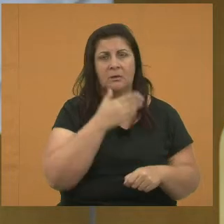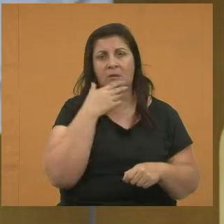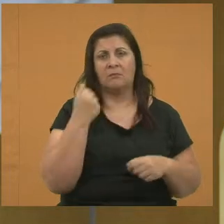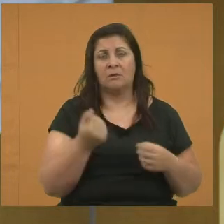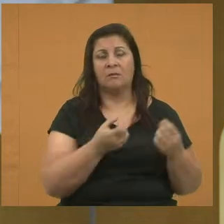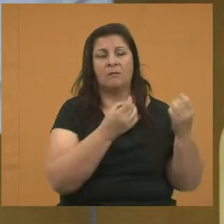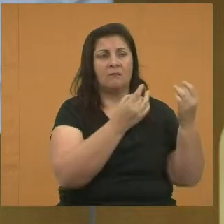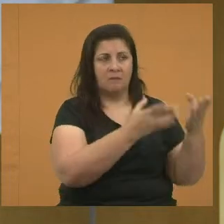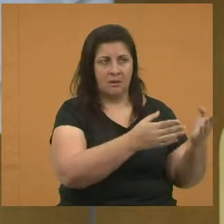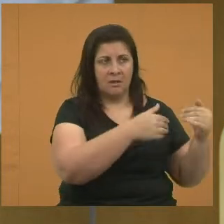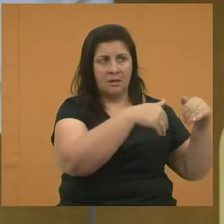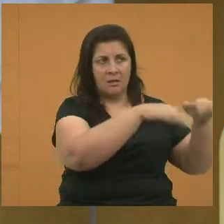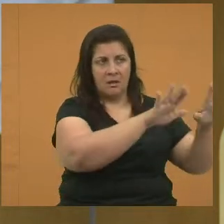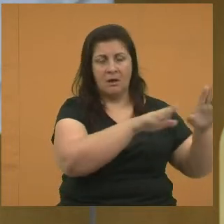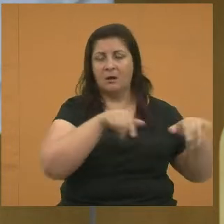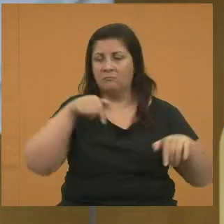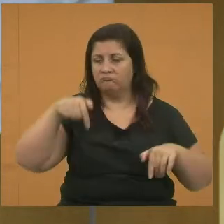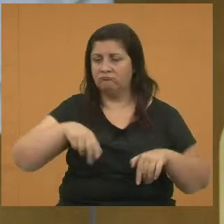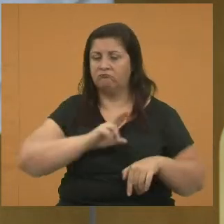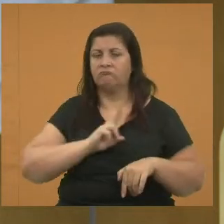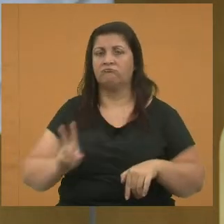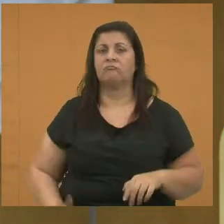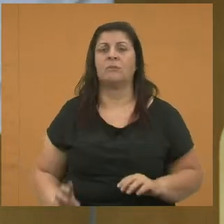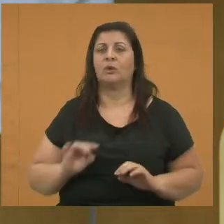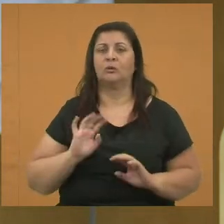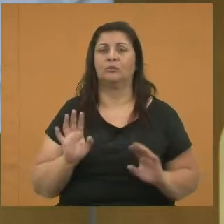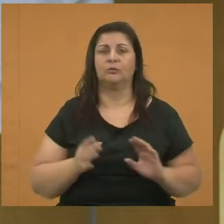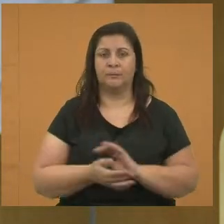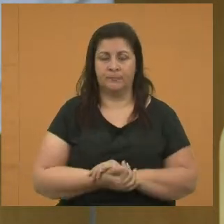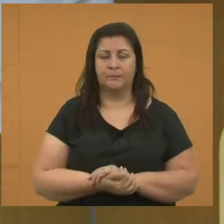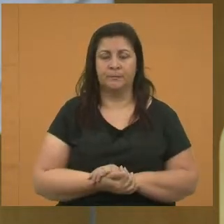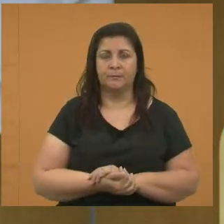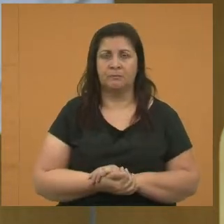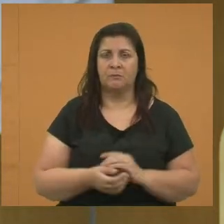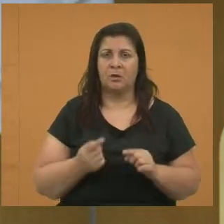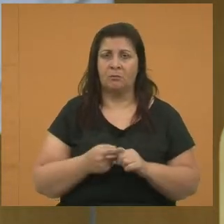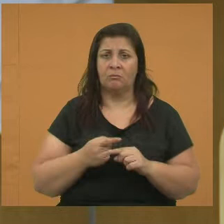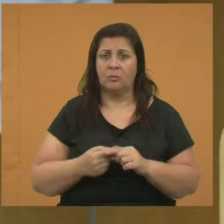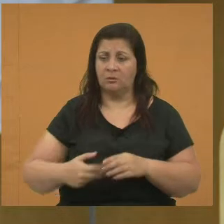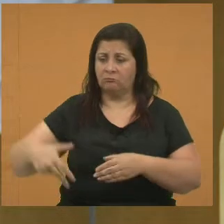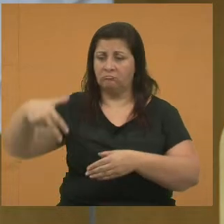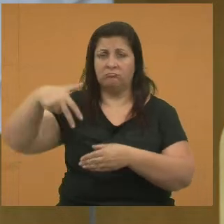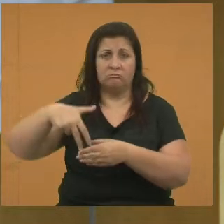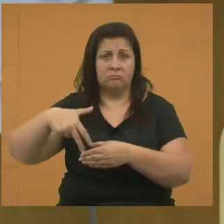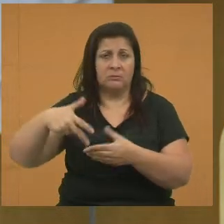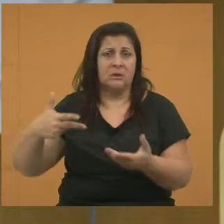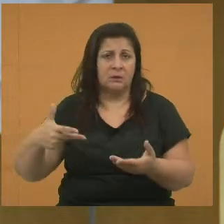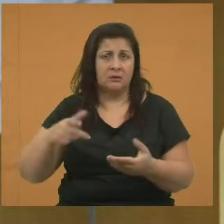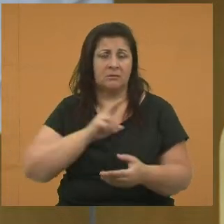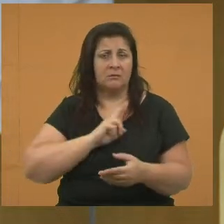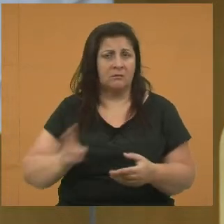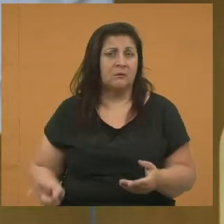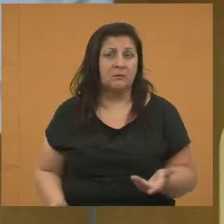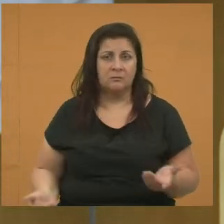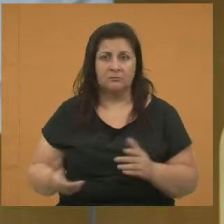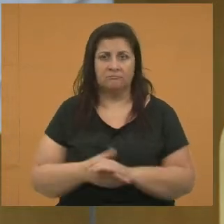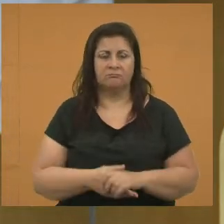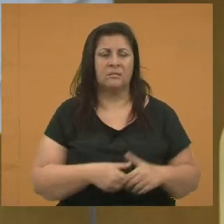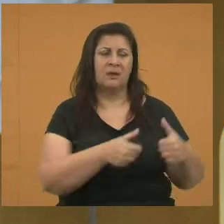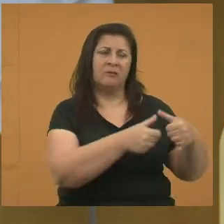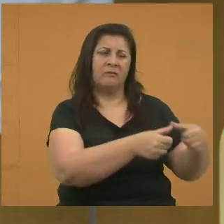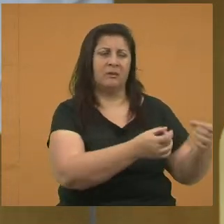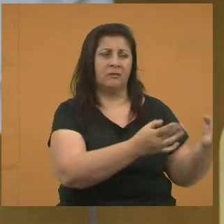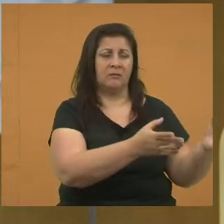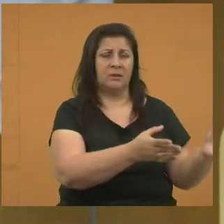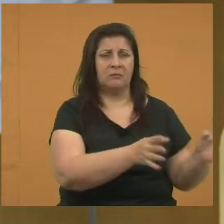estar aqui fazendo aquilo que o povo, né, me elegeram para isso, que é estar de vereador, e deixei o comércio por